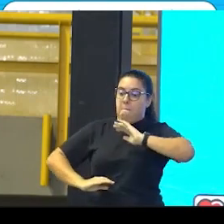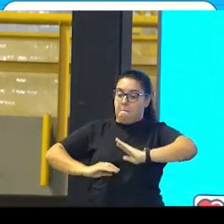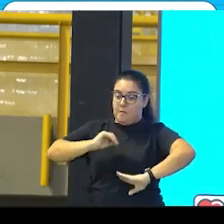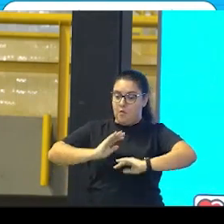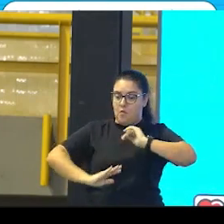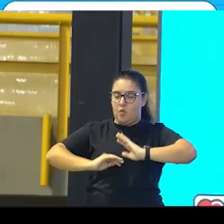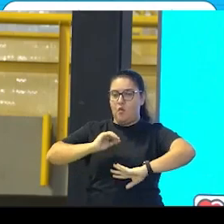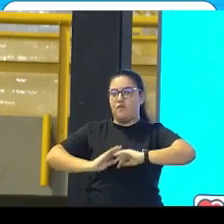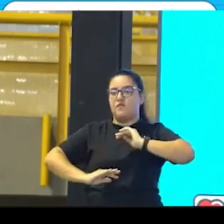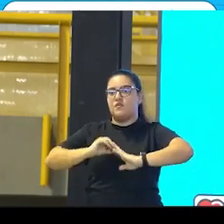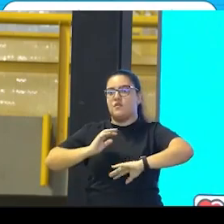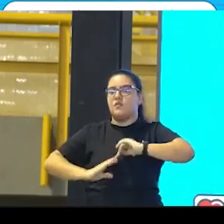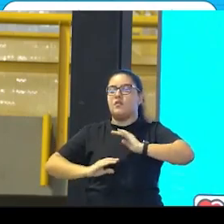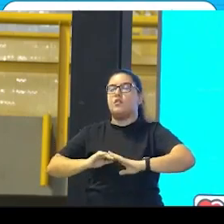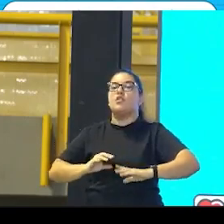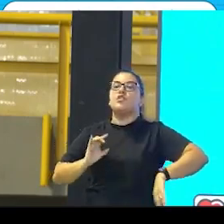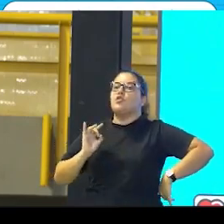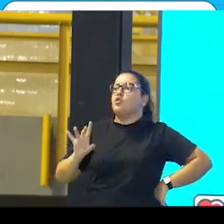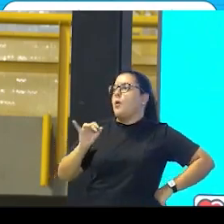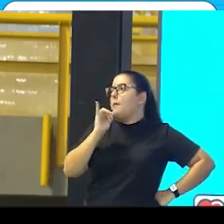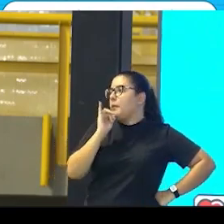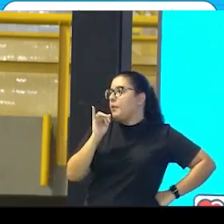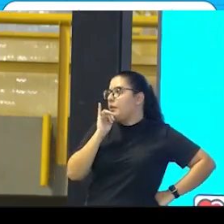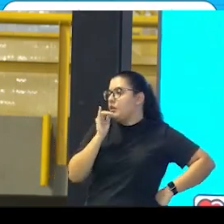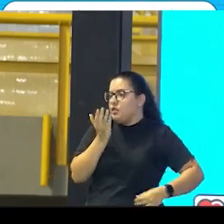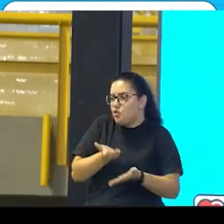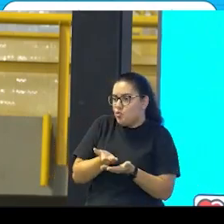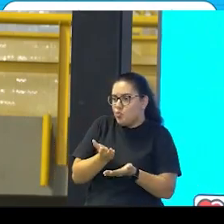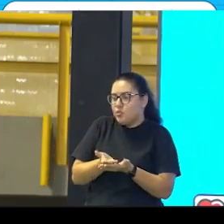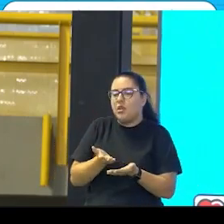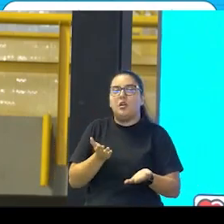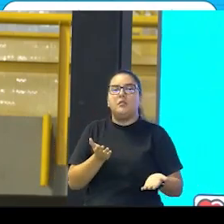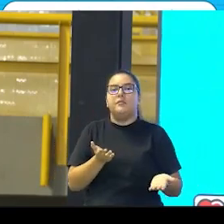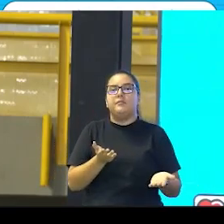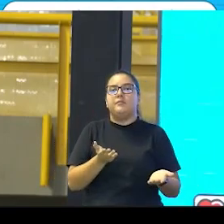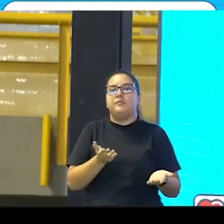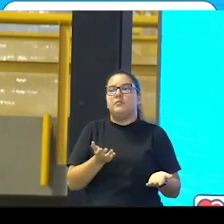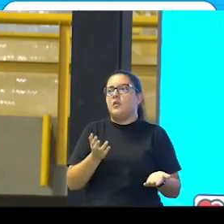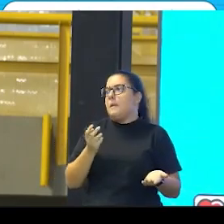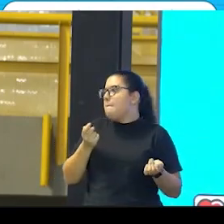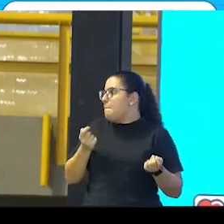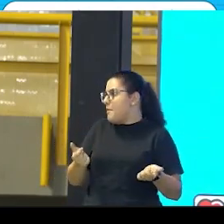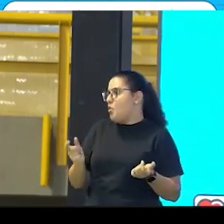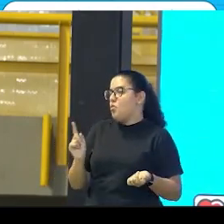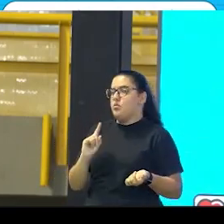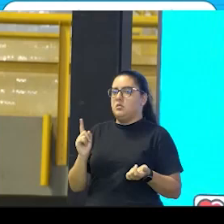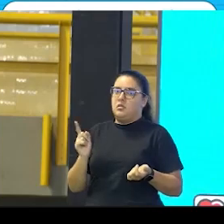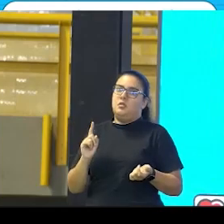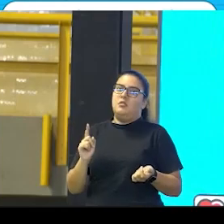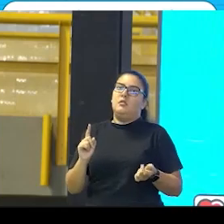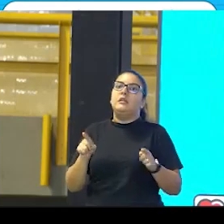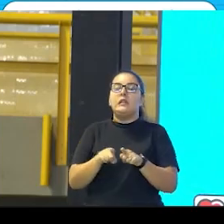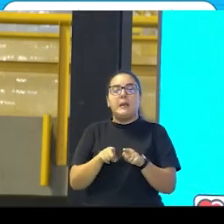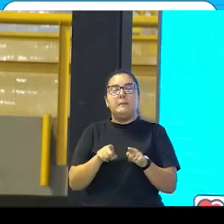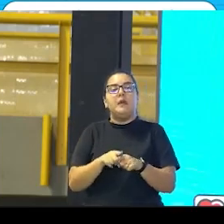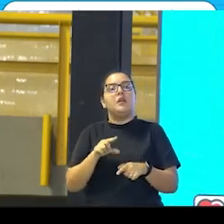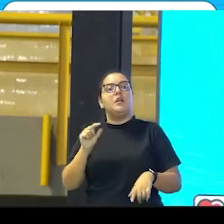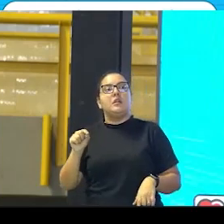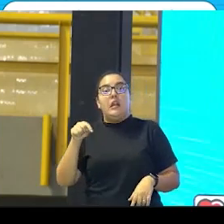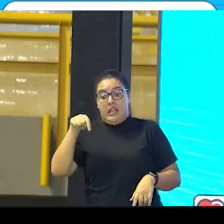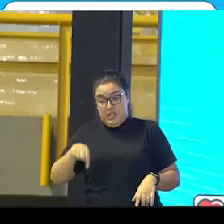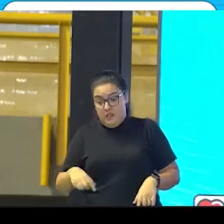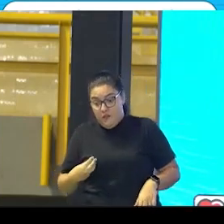profissa, daquele que só estuda, isso não é pouco, tá? Aquele que